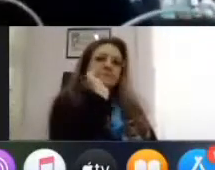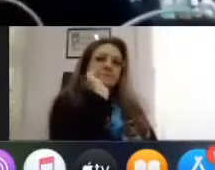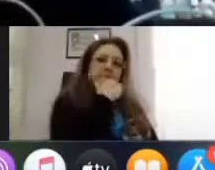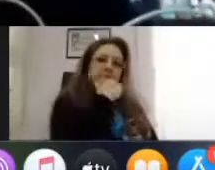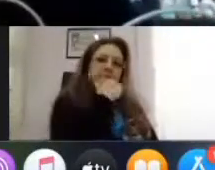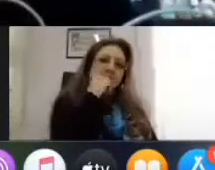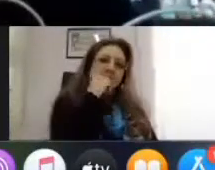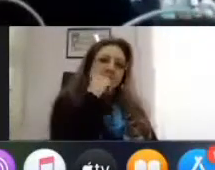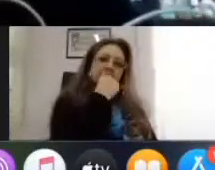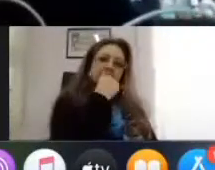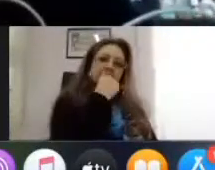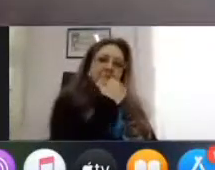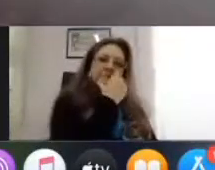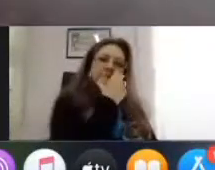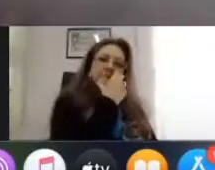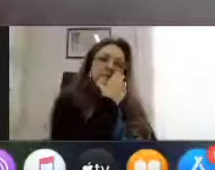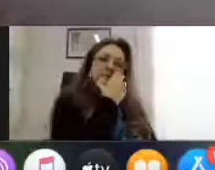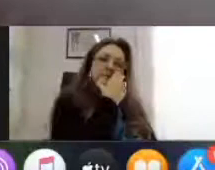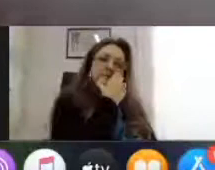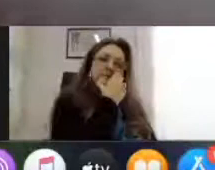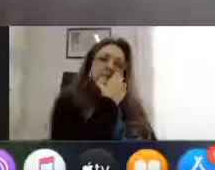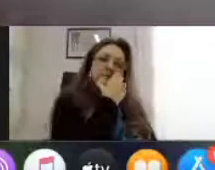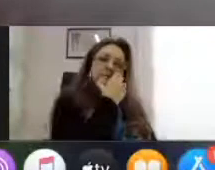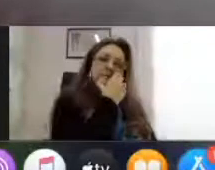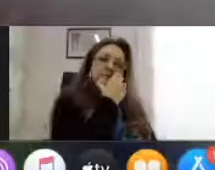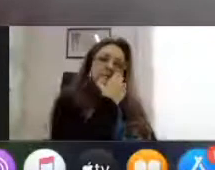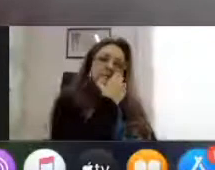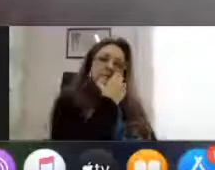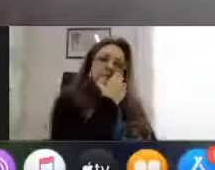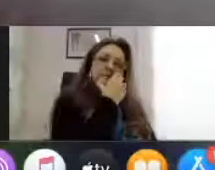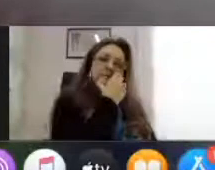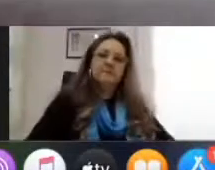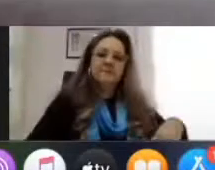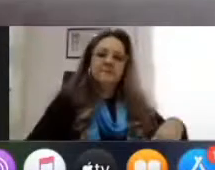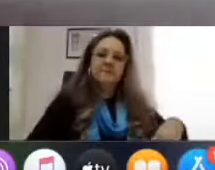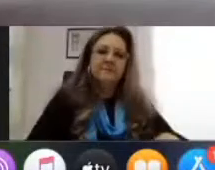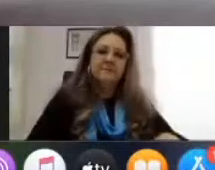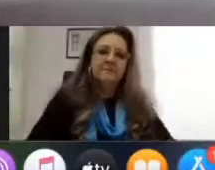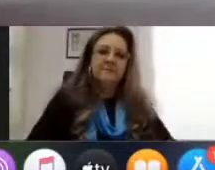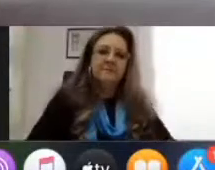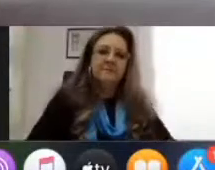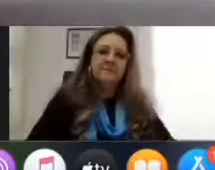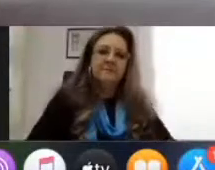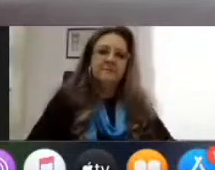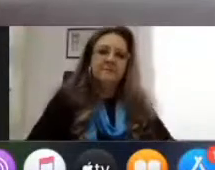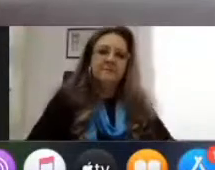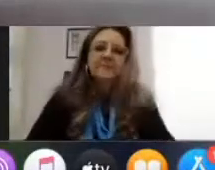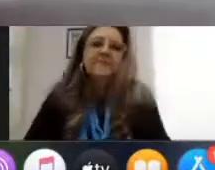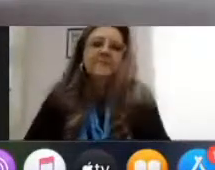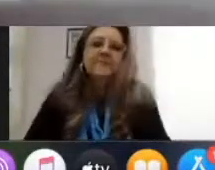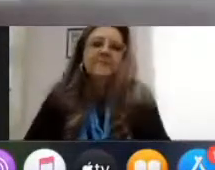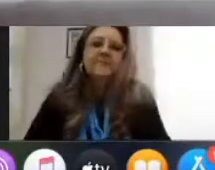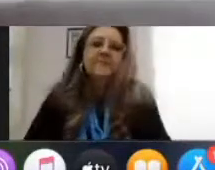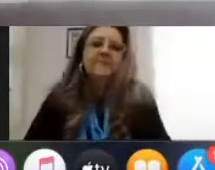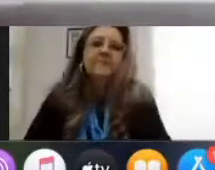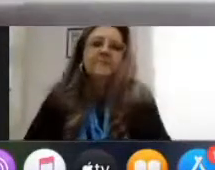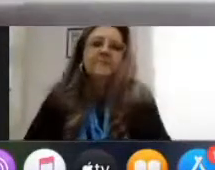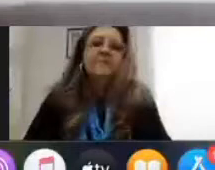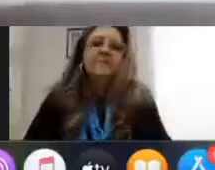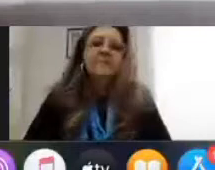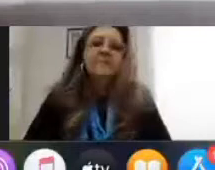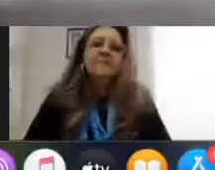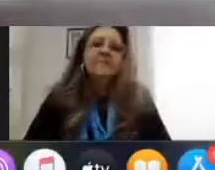me veio muito essa questão desses vários papéis que nós temos e usamos frequentemente, né? Não